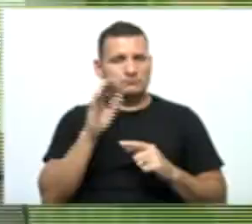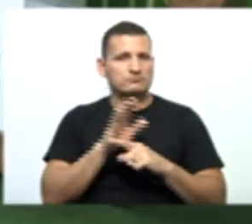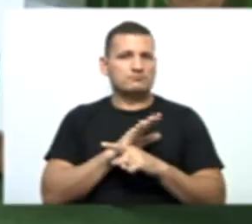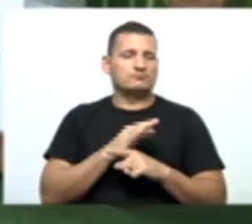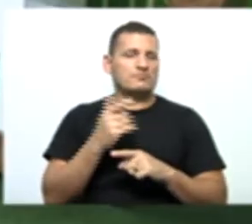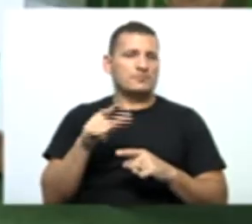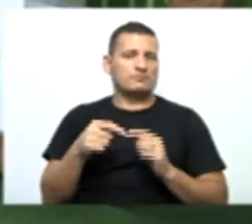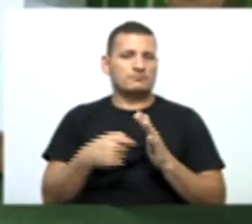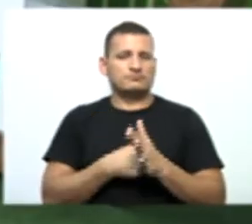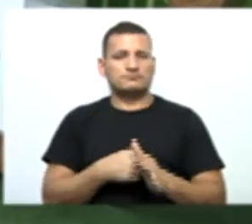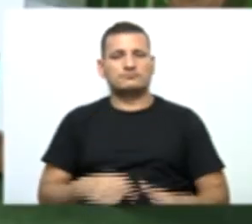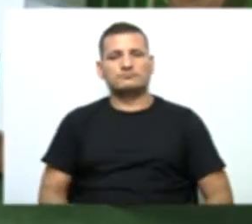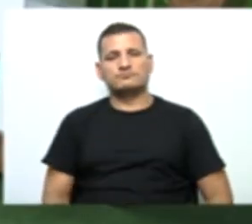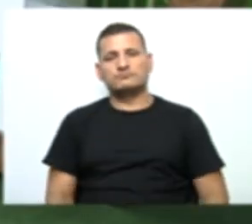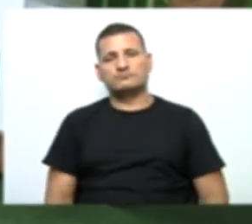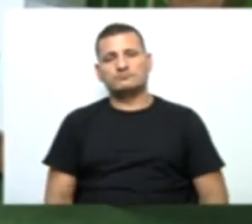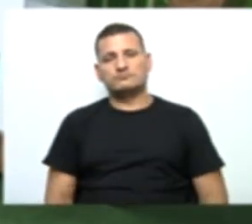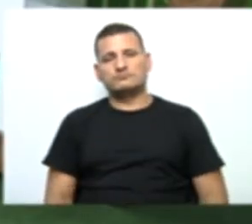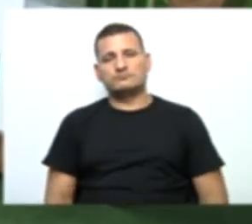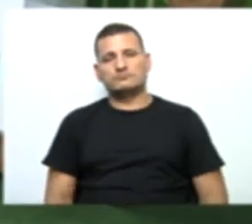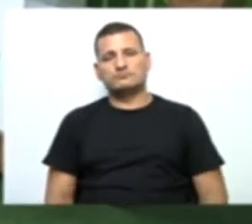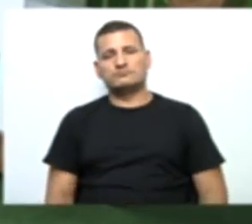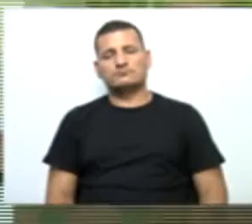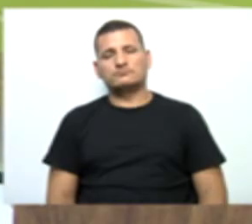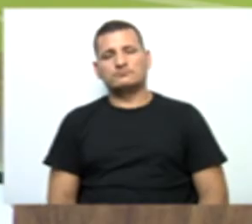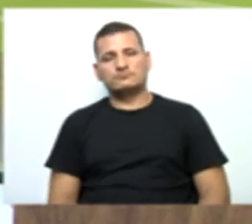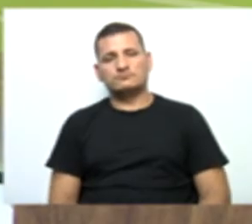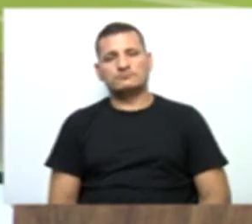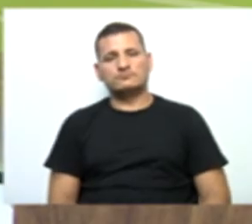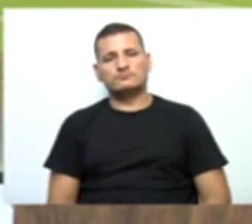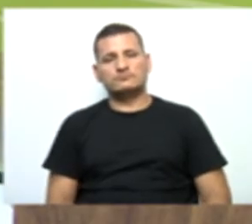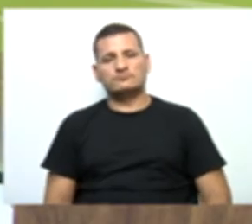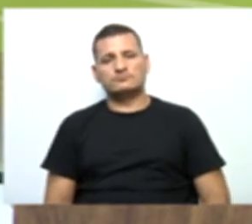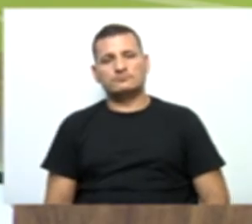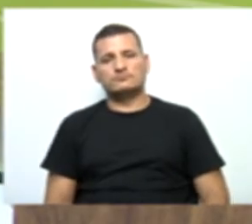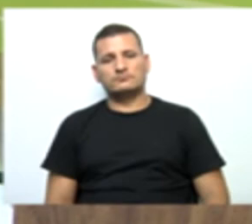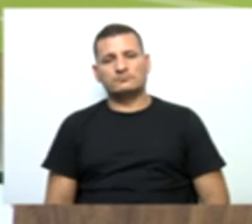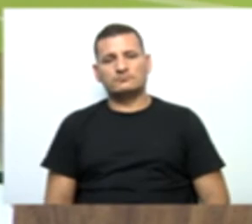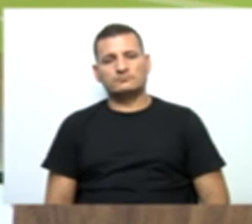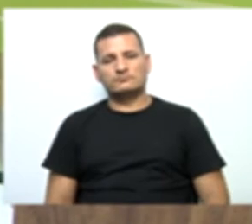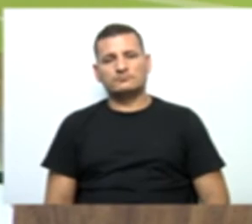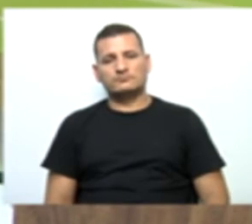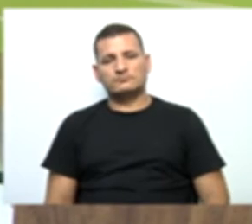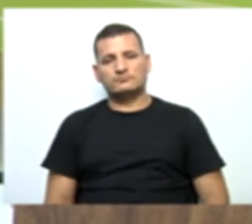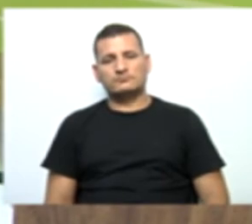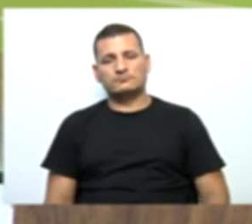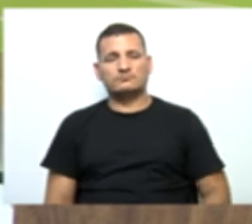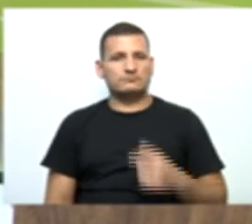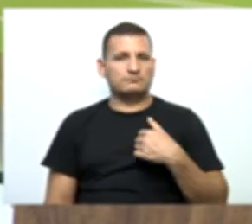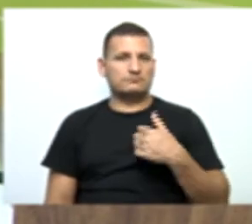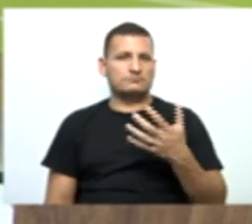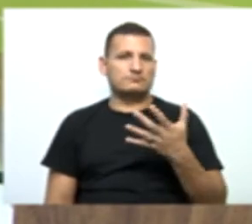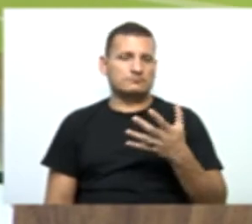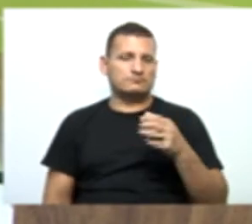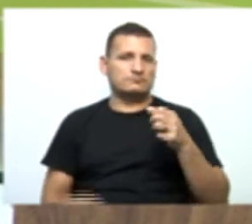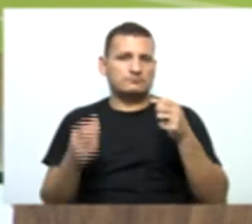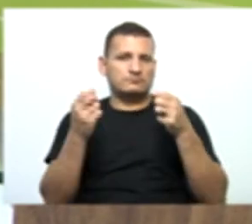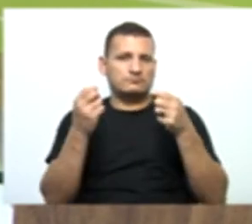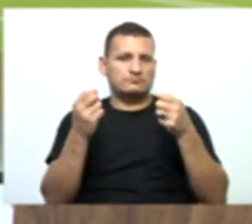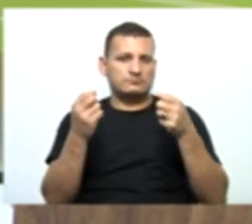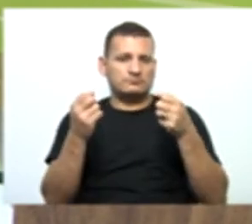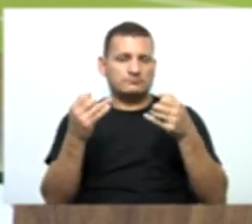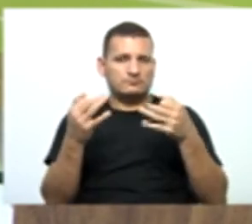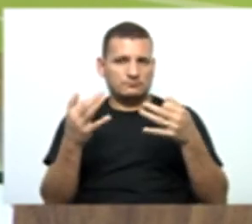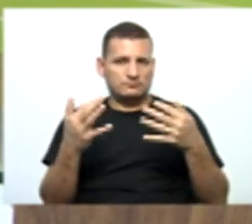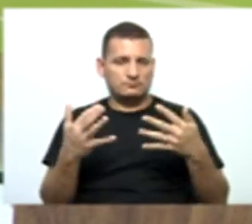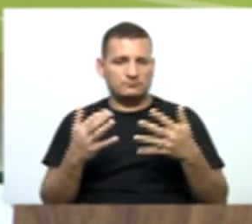professor? Por enquanto, só essas dúvidas. Eu queria esclarecer algum